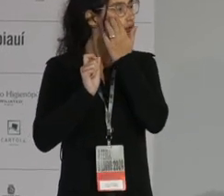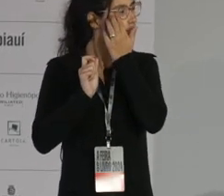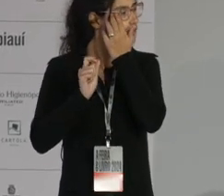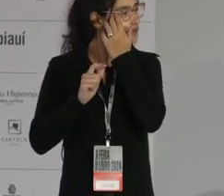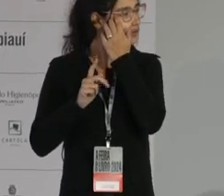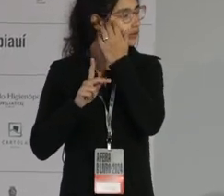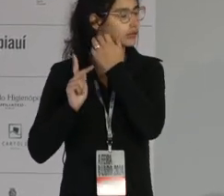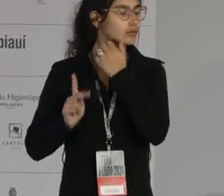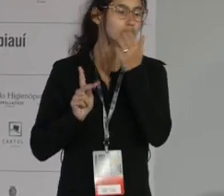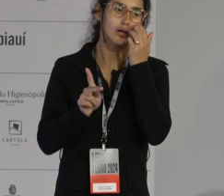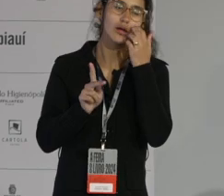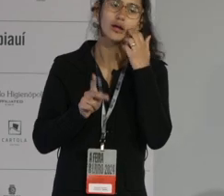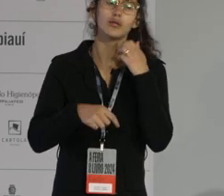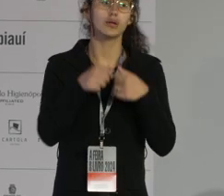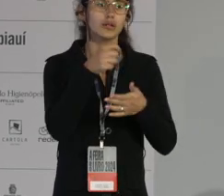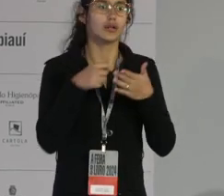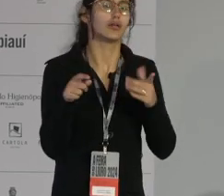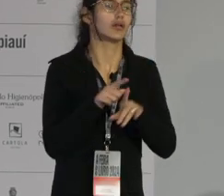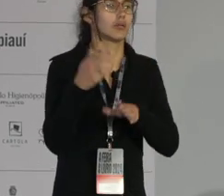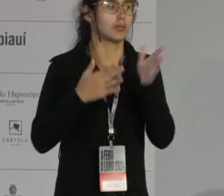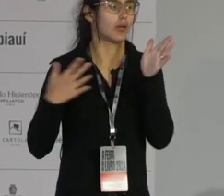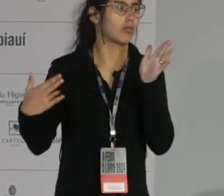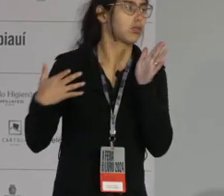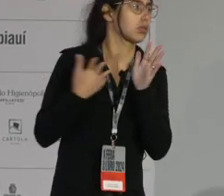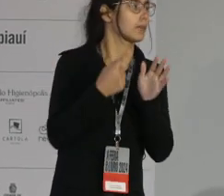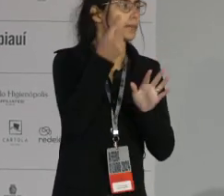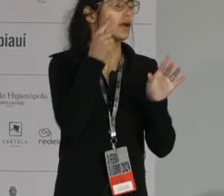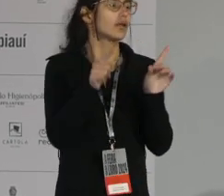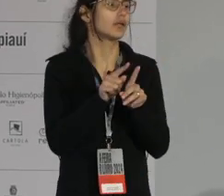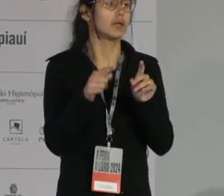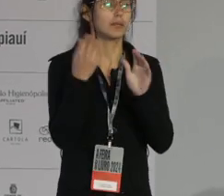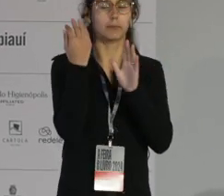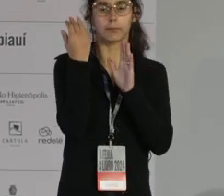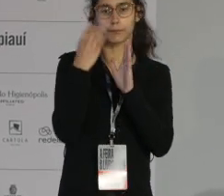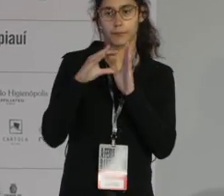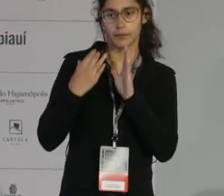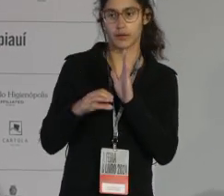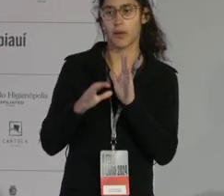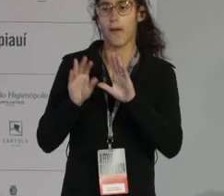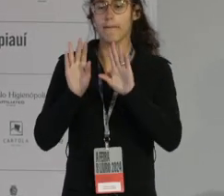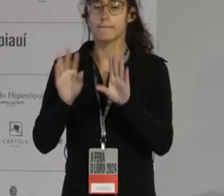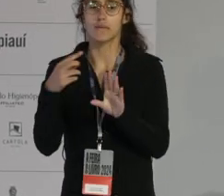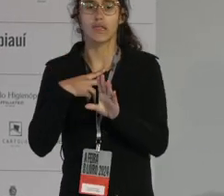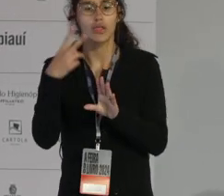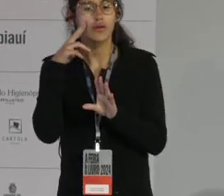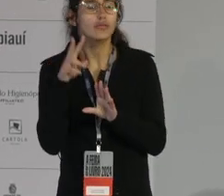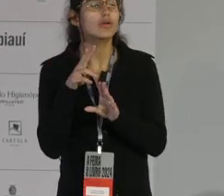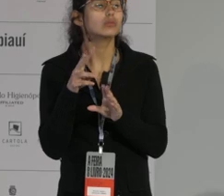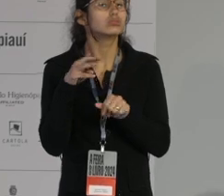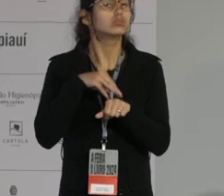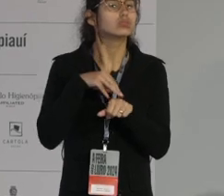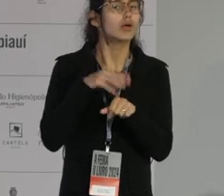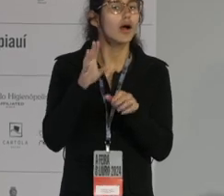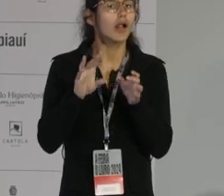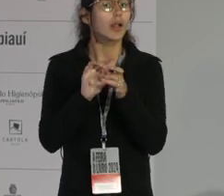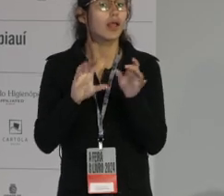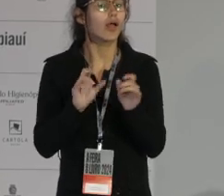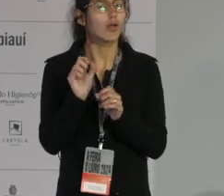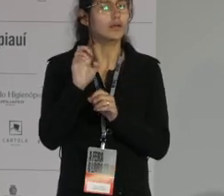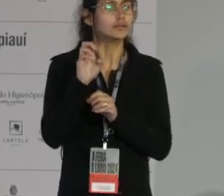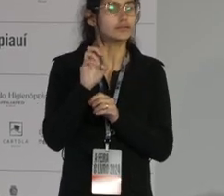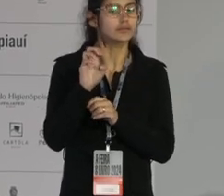sempre escrevo já há bastante tempo e sempre penso em publicar, mas eu vi essa brecha quando a editora